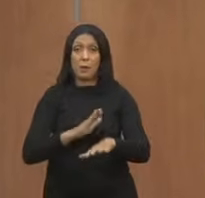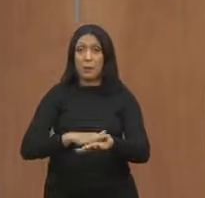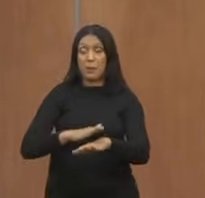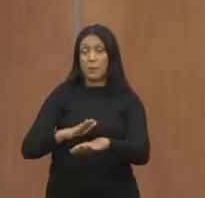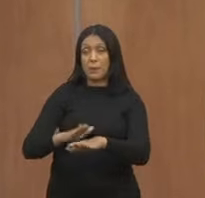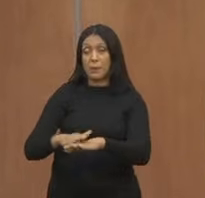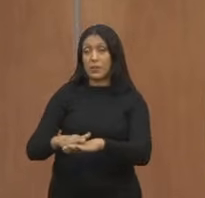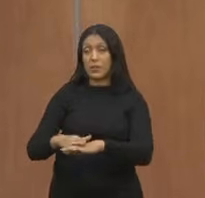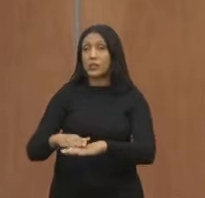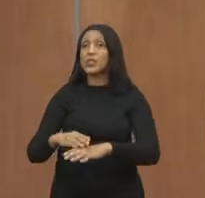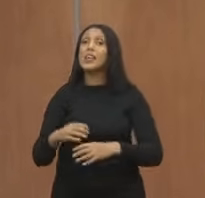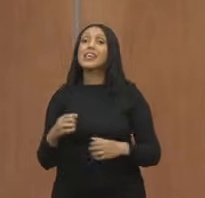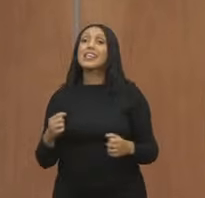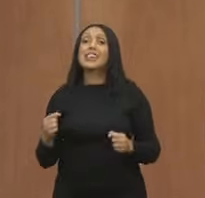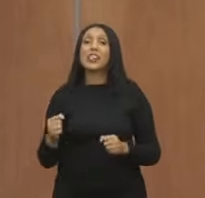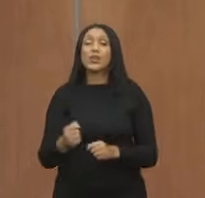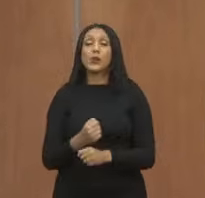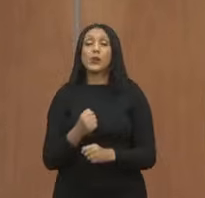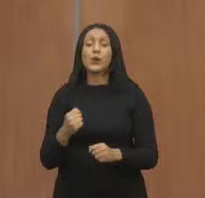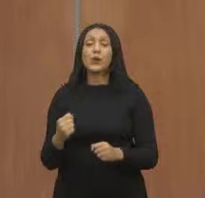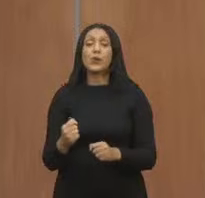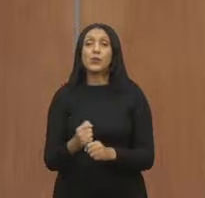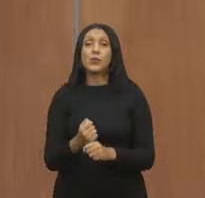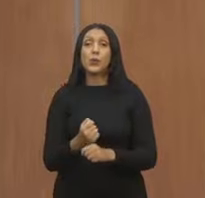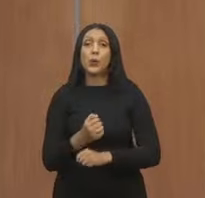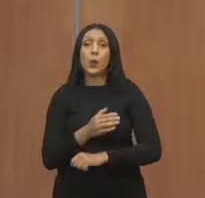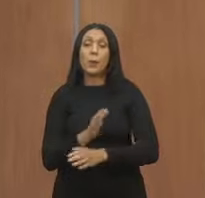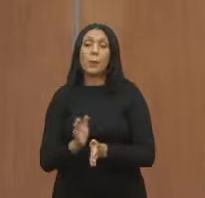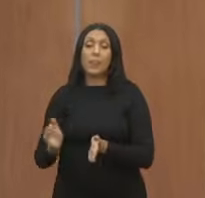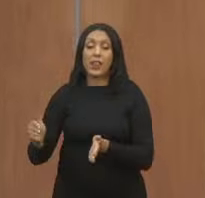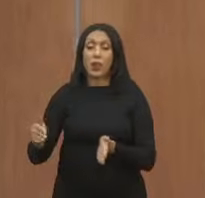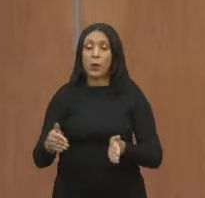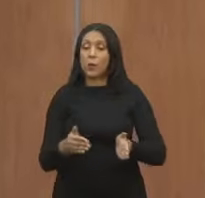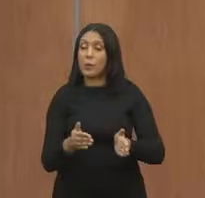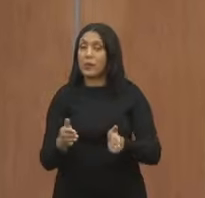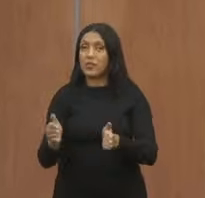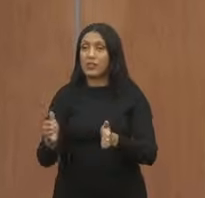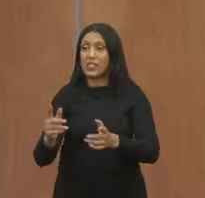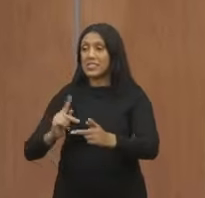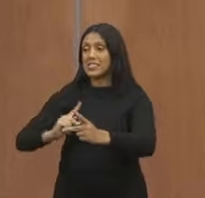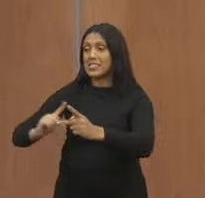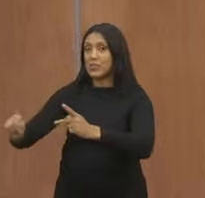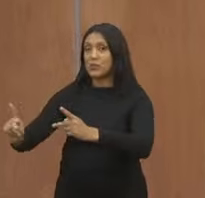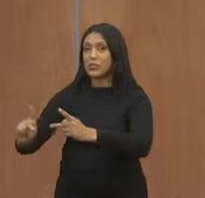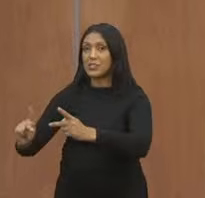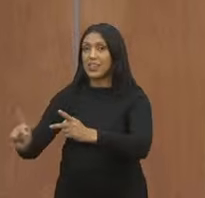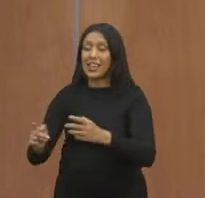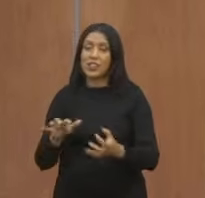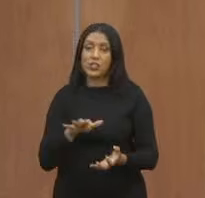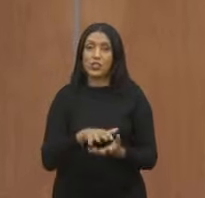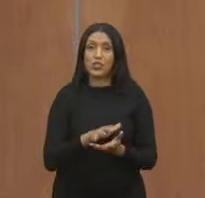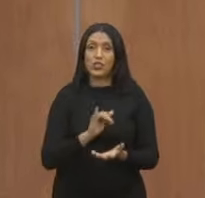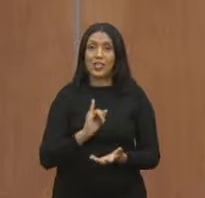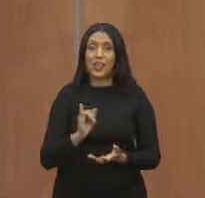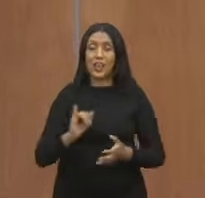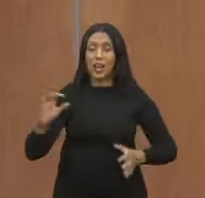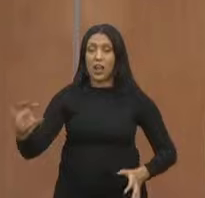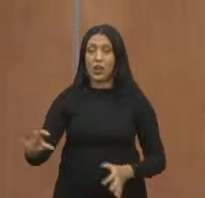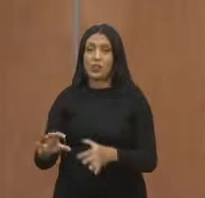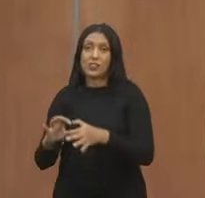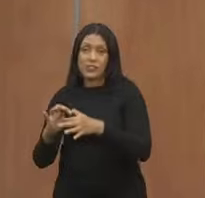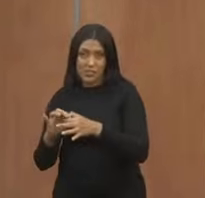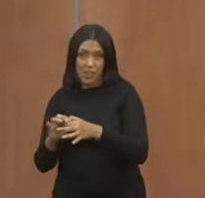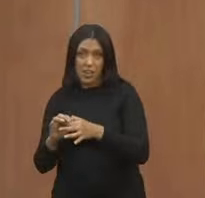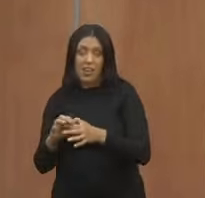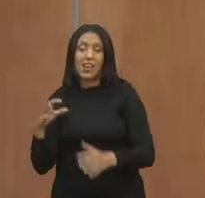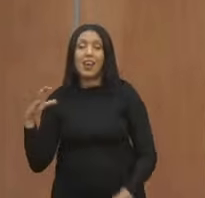Castelo Branco. Então, as obras são importantes para a cidade, para poder garantir, né, a mobilidade urbana, melhores deslocamentos, né,